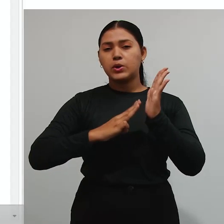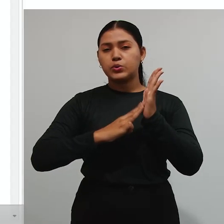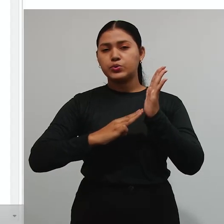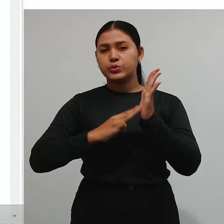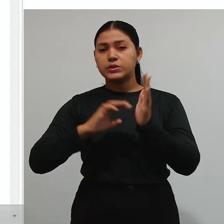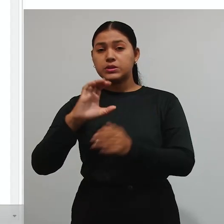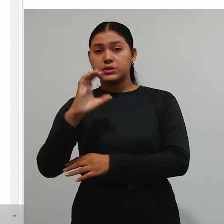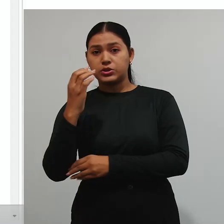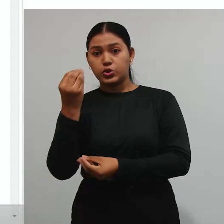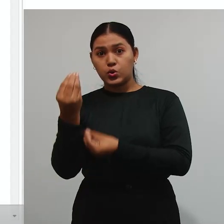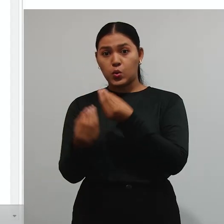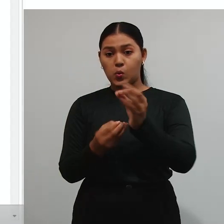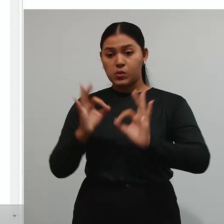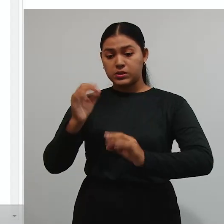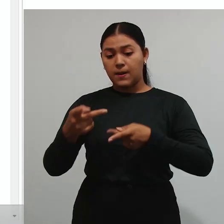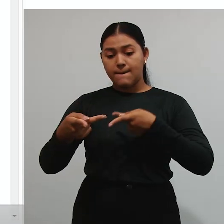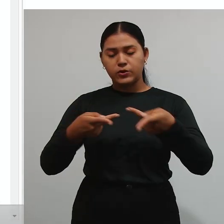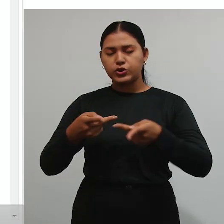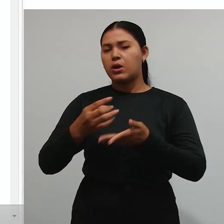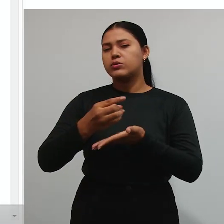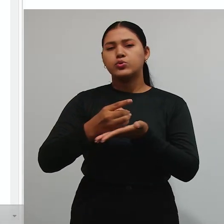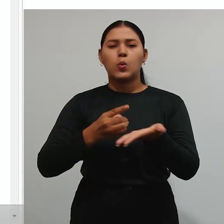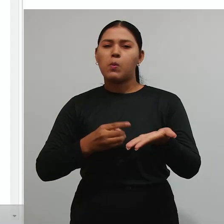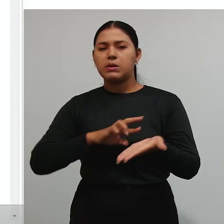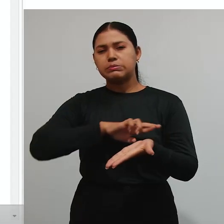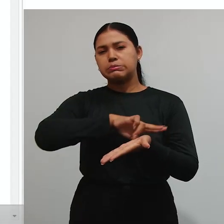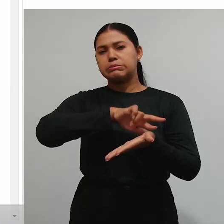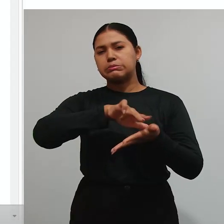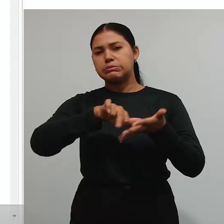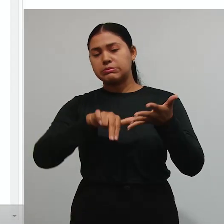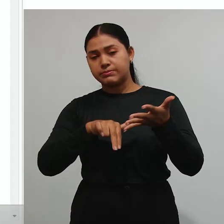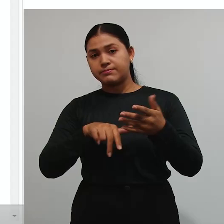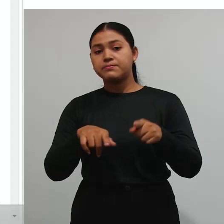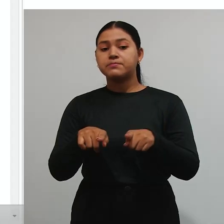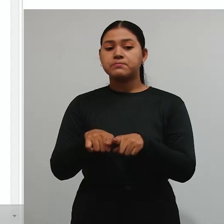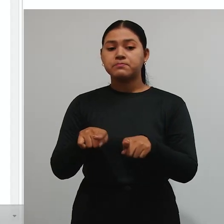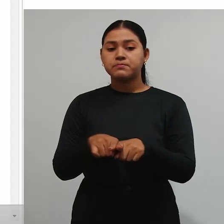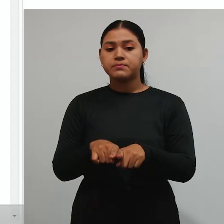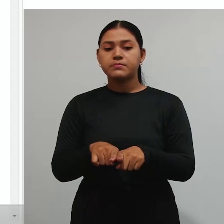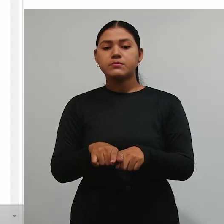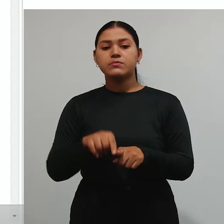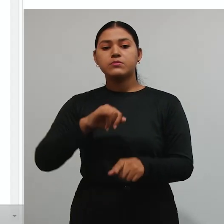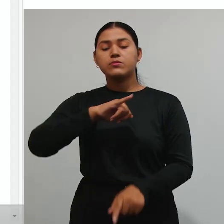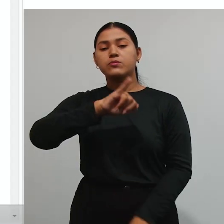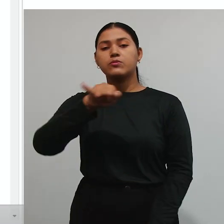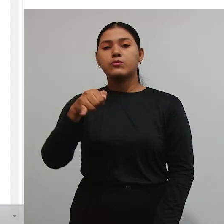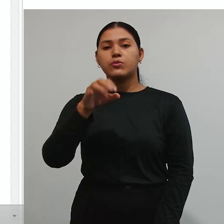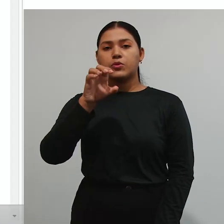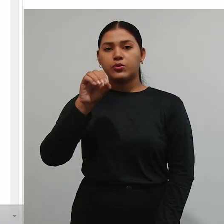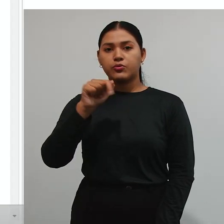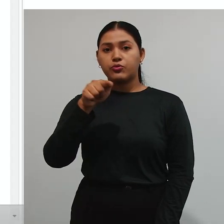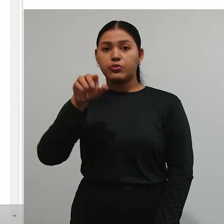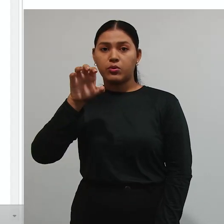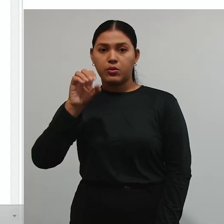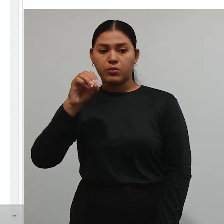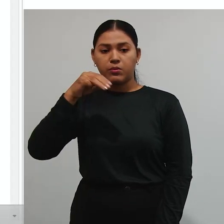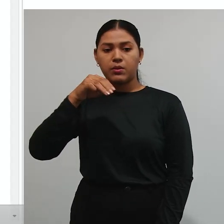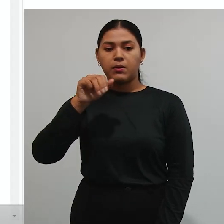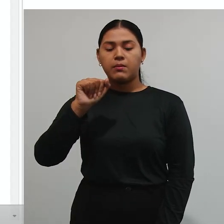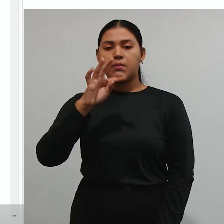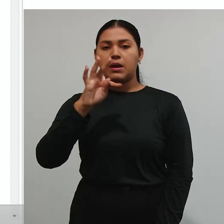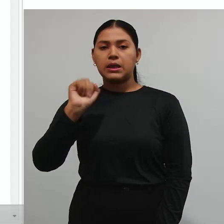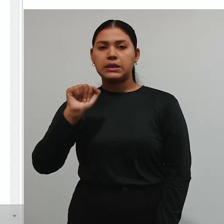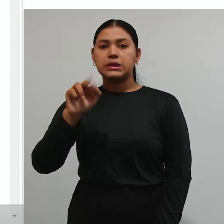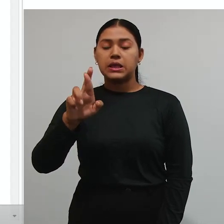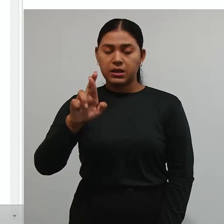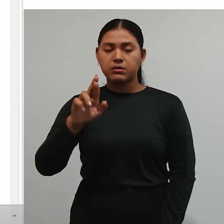projetos e documentos. E o Joãozinho, que é o João Matar, grande produtor de conteúdo para a educação à distância e sobre